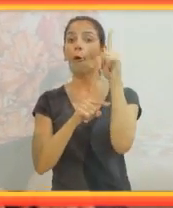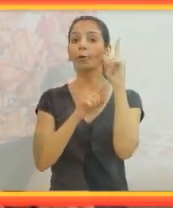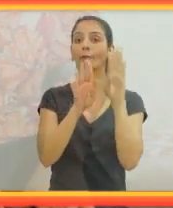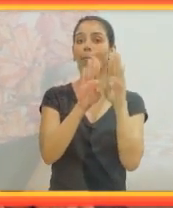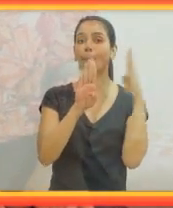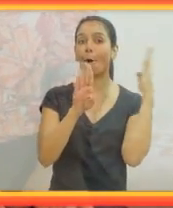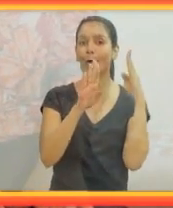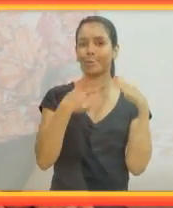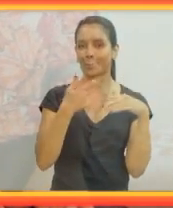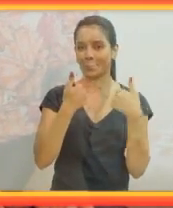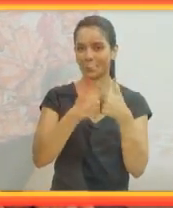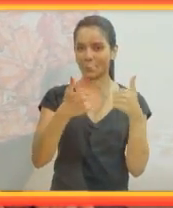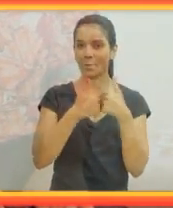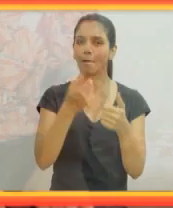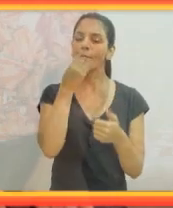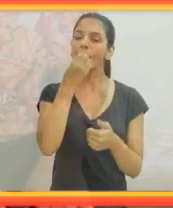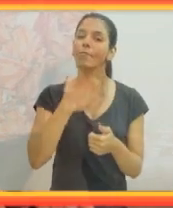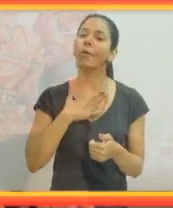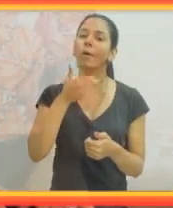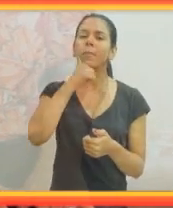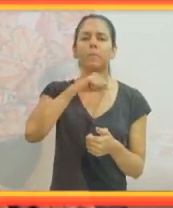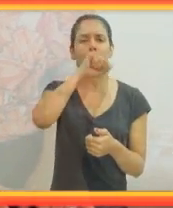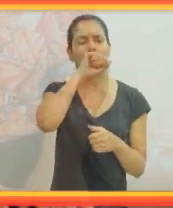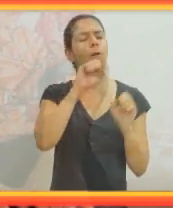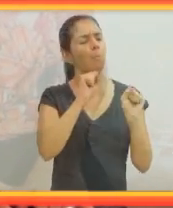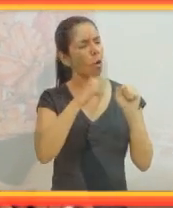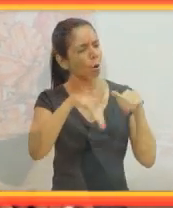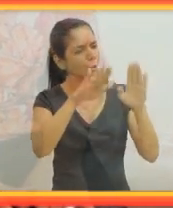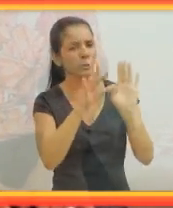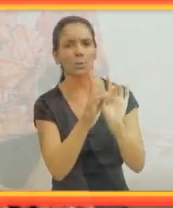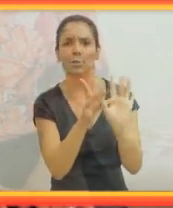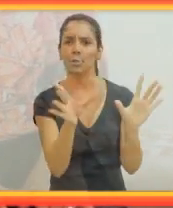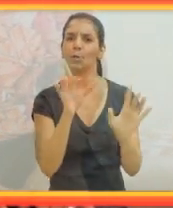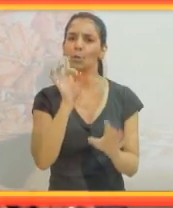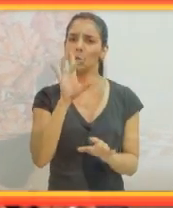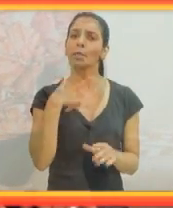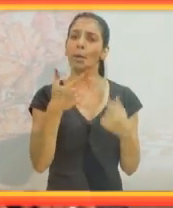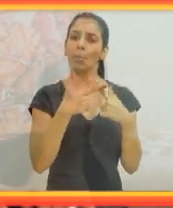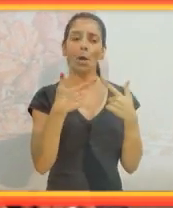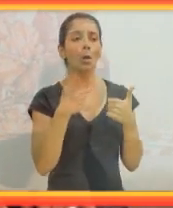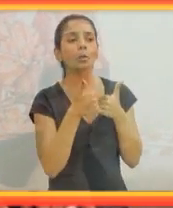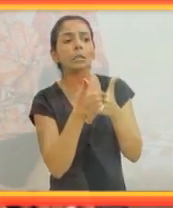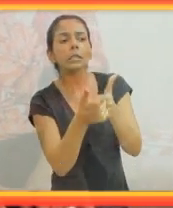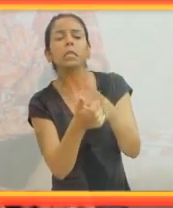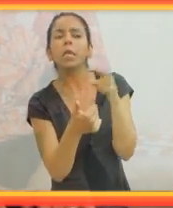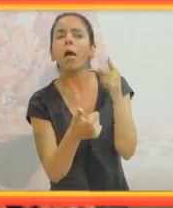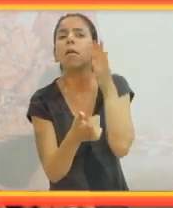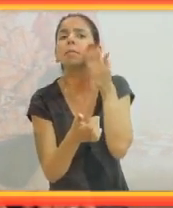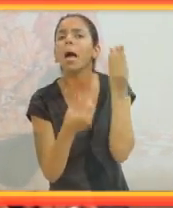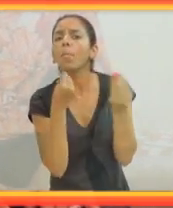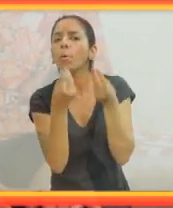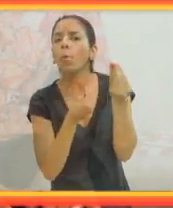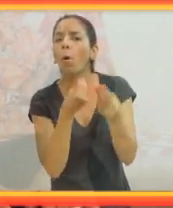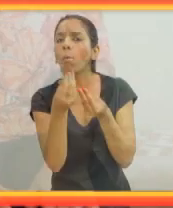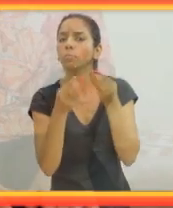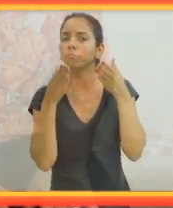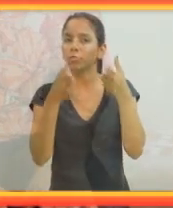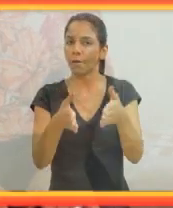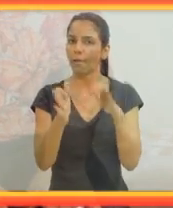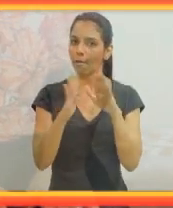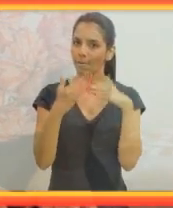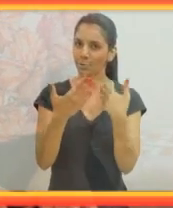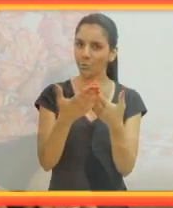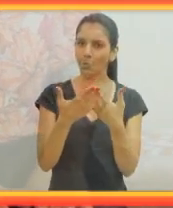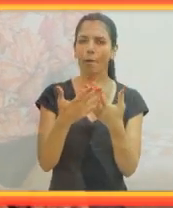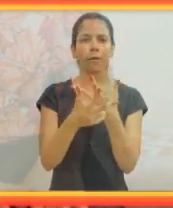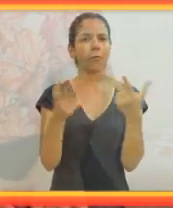ônibus. E aí ele foi e falou para minha mãe, pode deixar ela ir só, porque eu segui ela e ela já sabe ir. Então, assim,